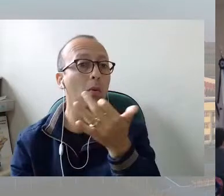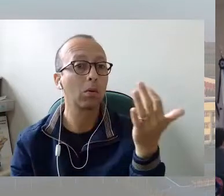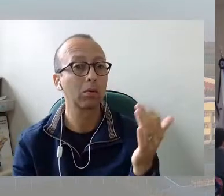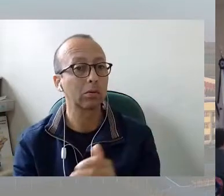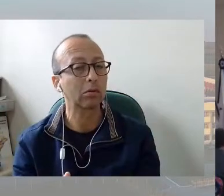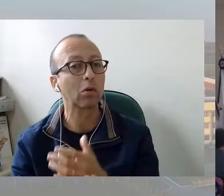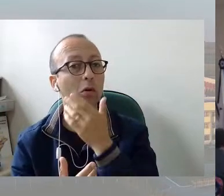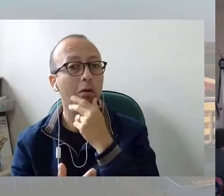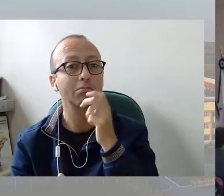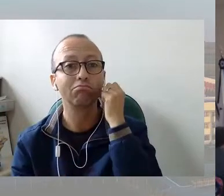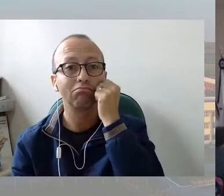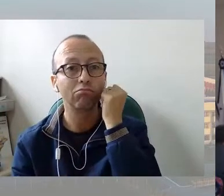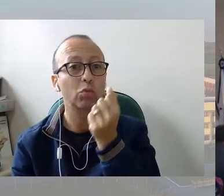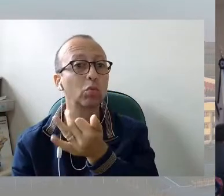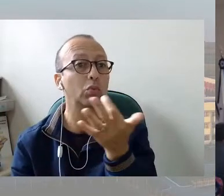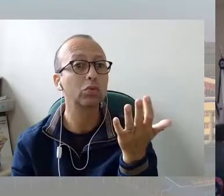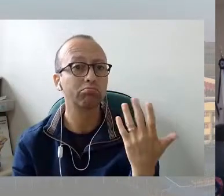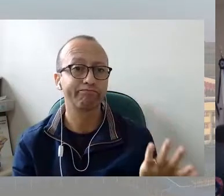quantos negros tem aqui.